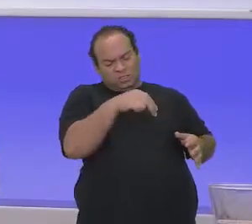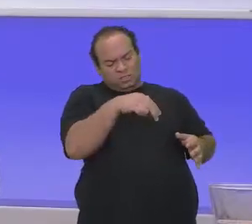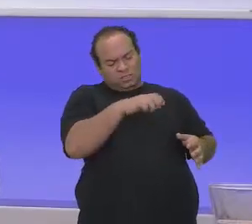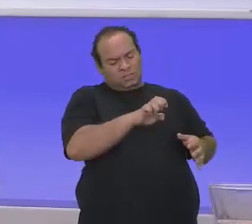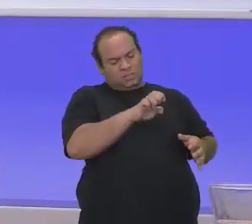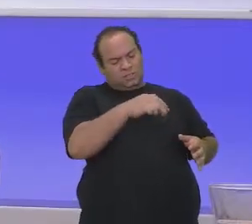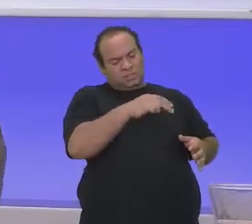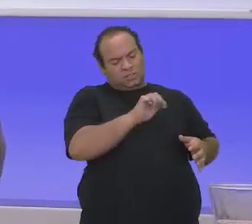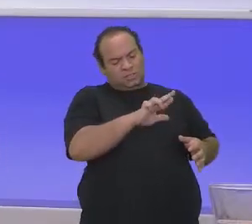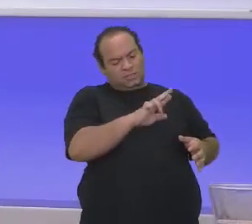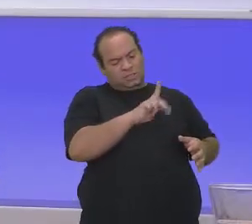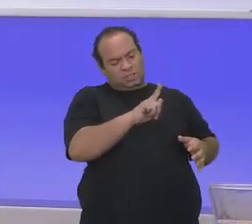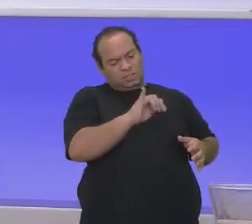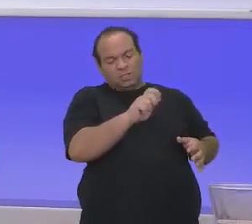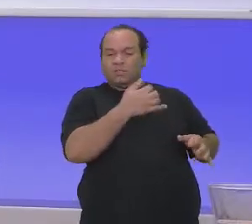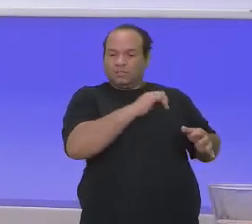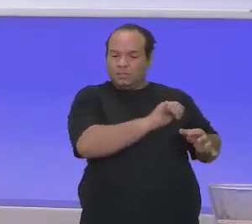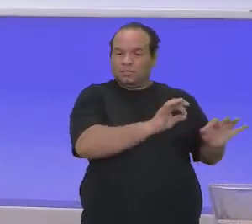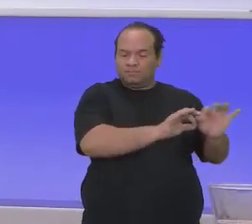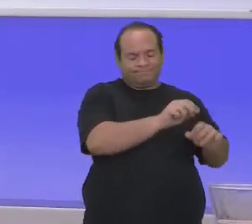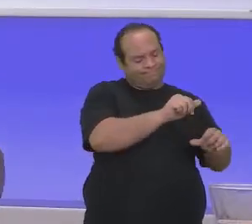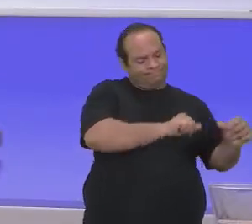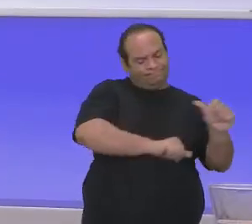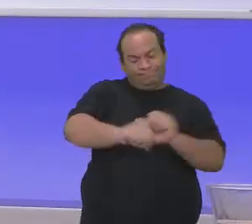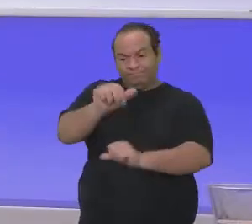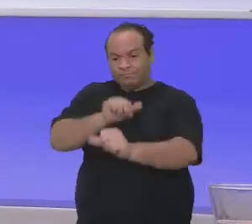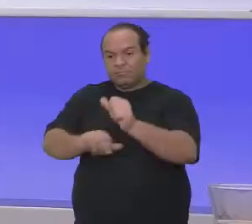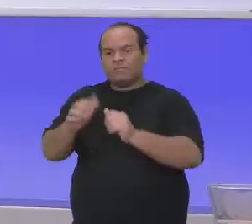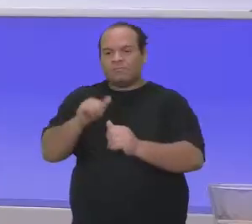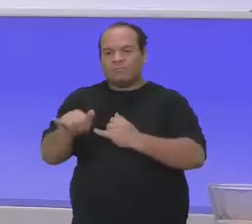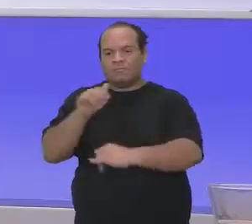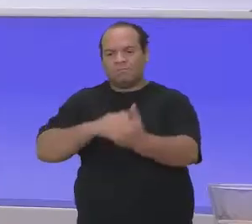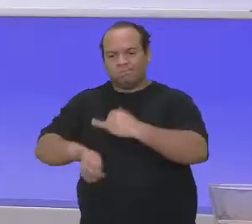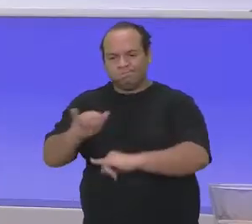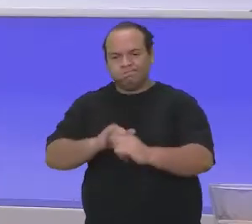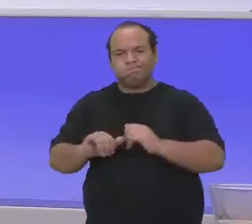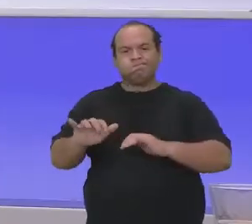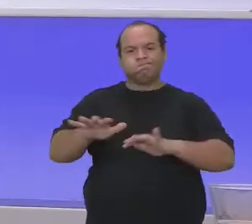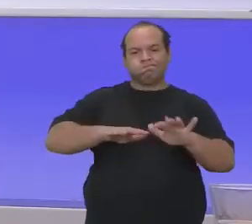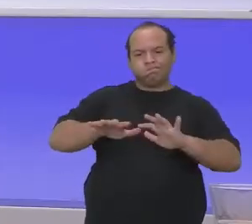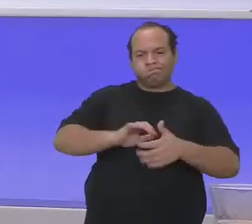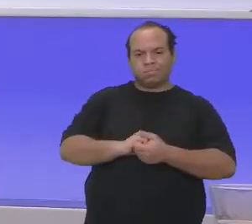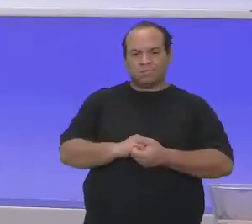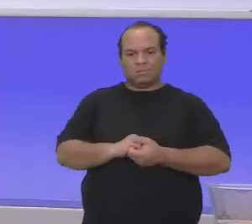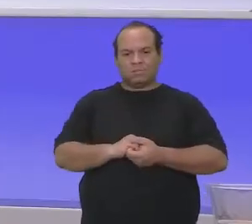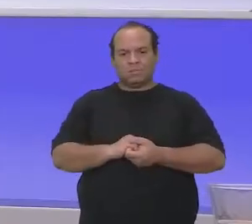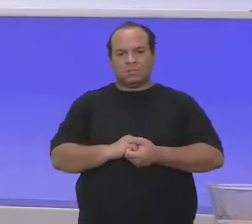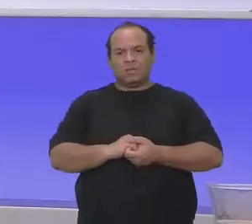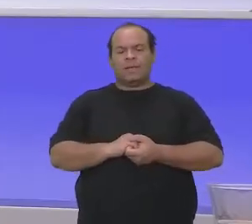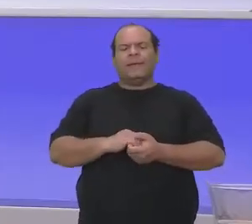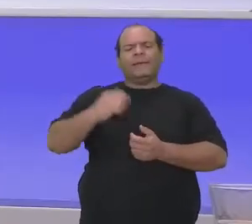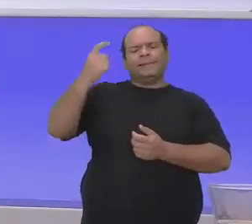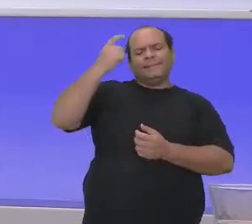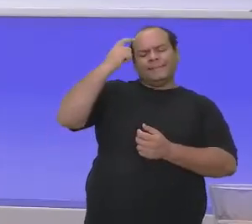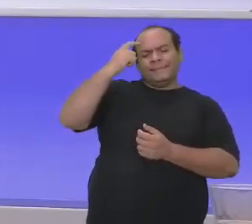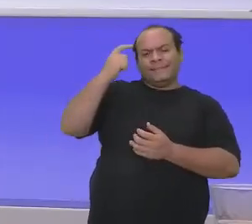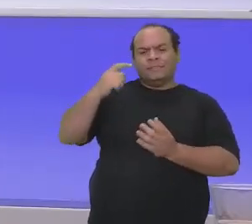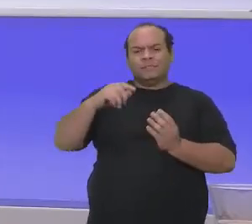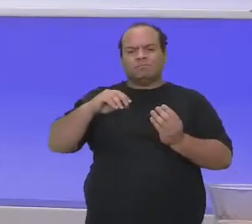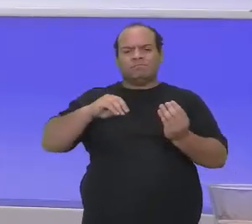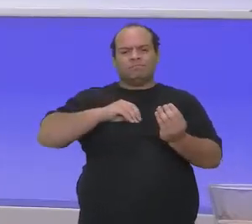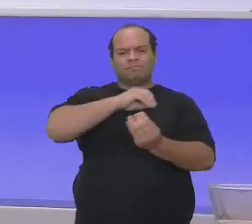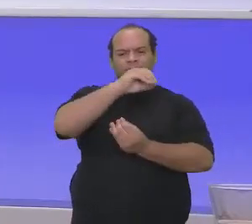elétrica. E nesse momento, quando a gente pensa na geração de energia, a gente